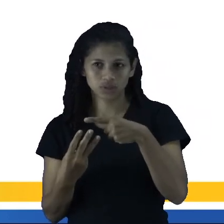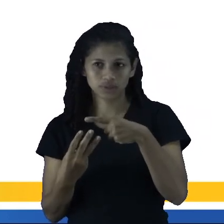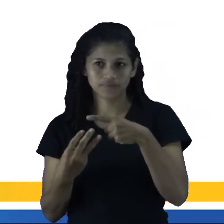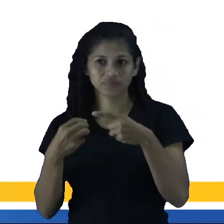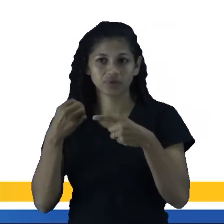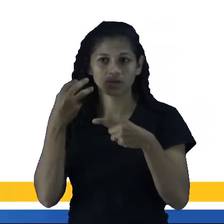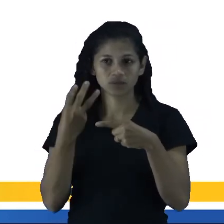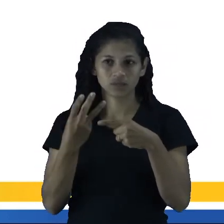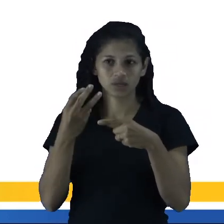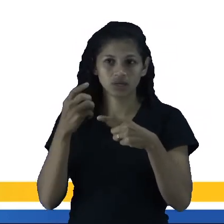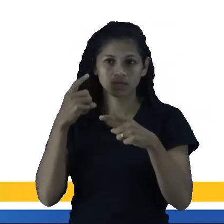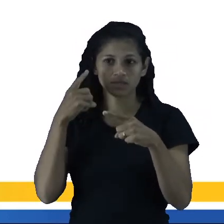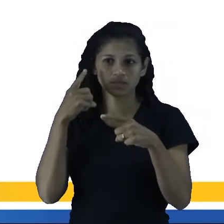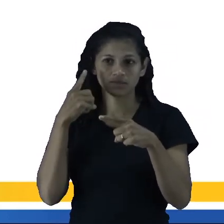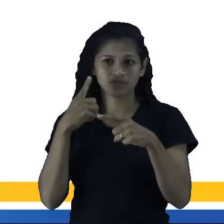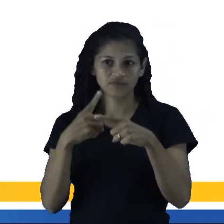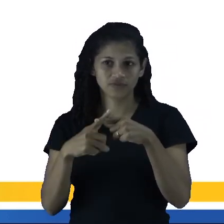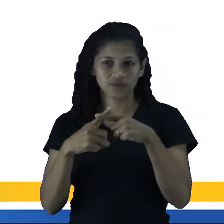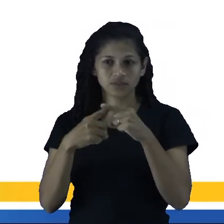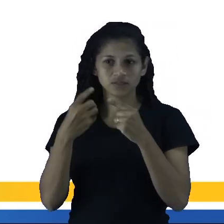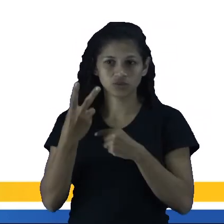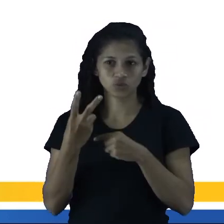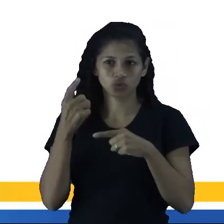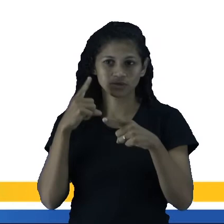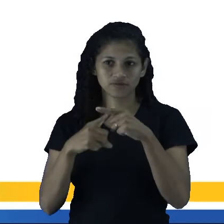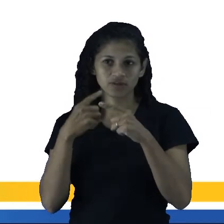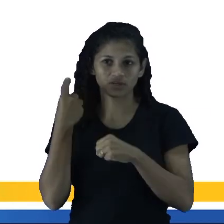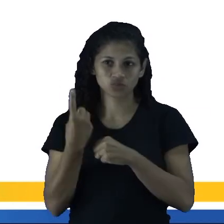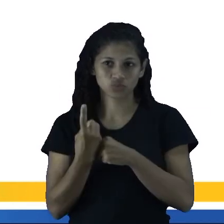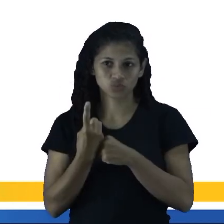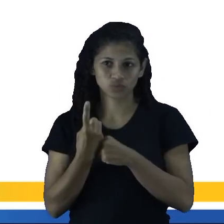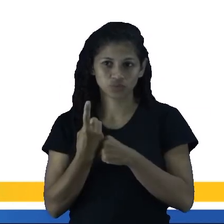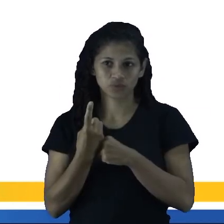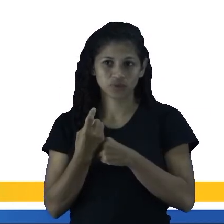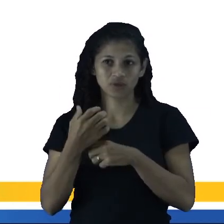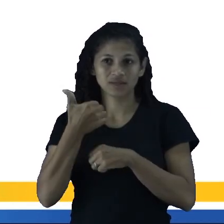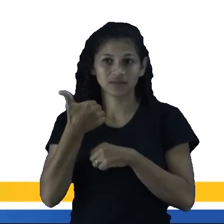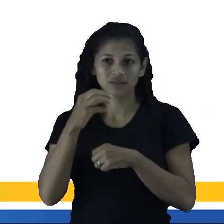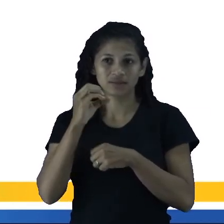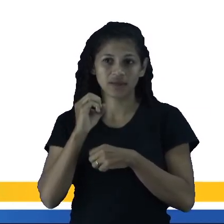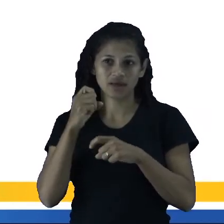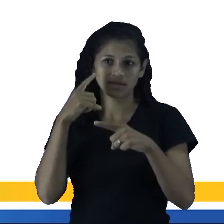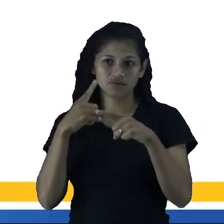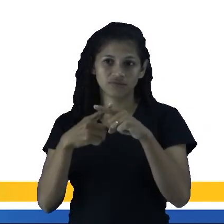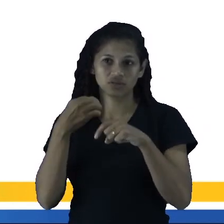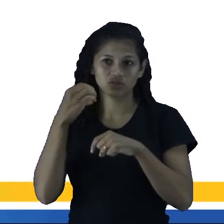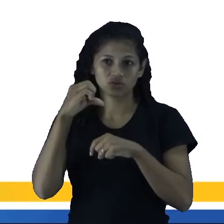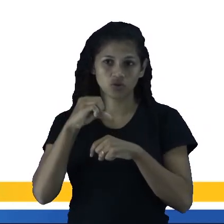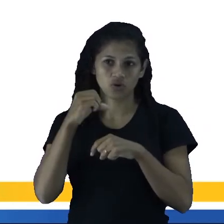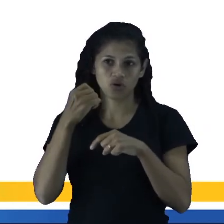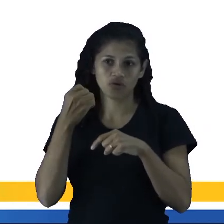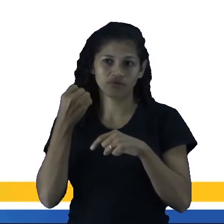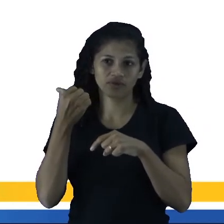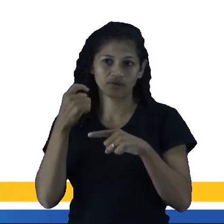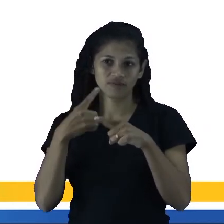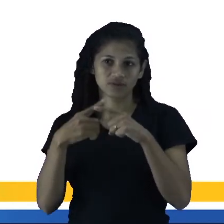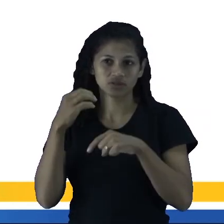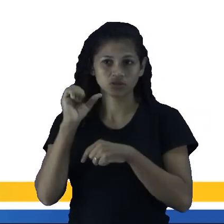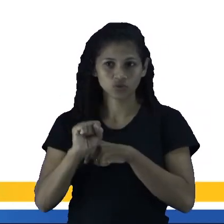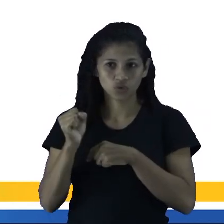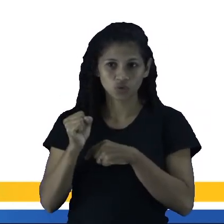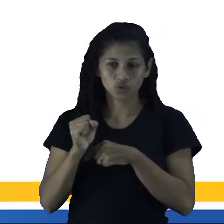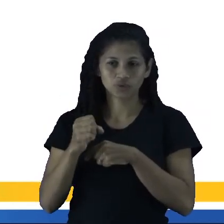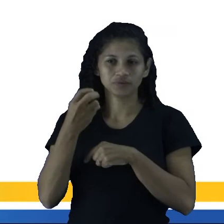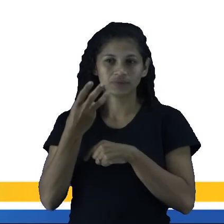vezes 1. Vai ser 10 vezes 9 vezes 8. E embaixo, 3 vezes 2 vezes 1, que vai